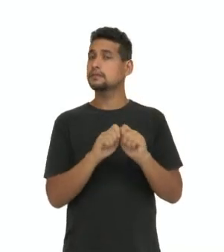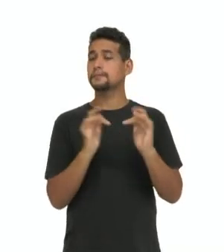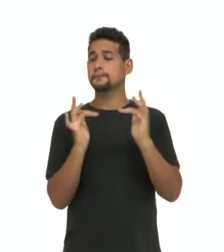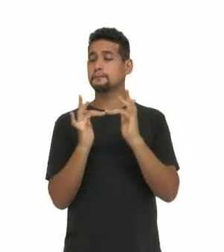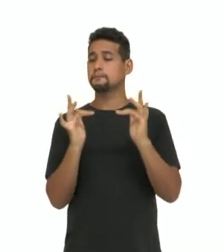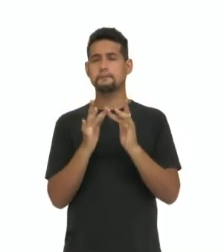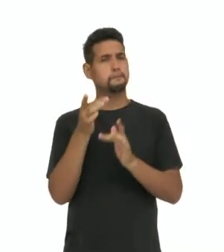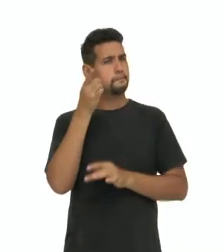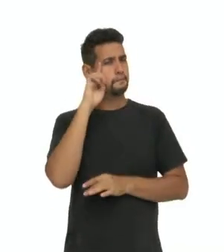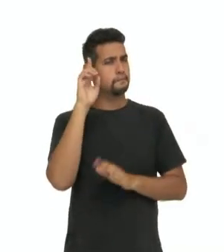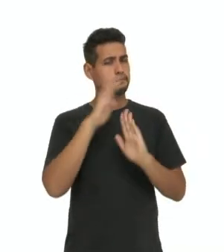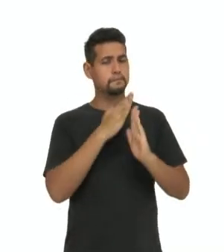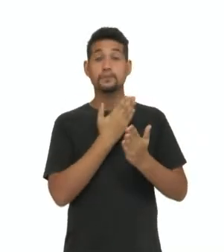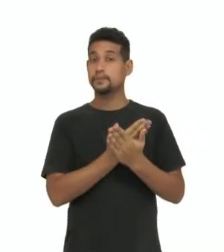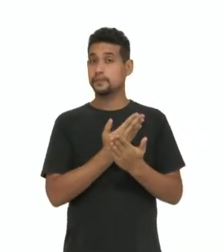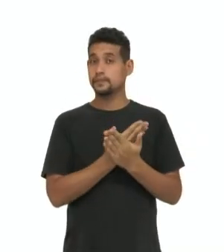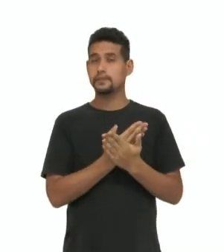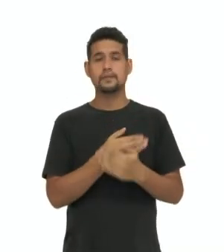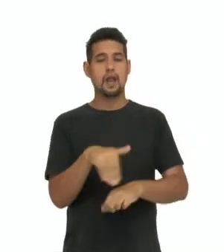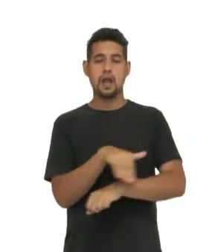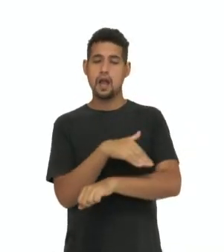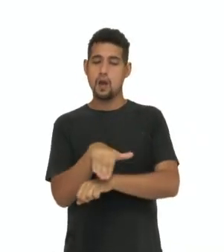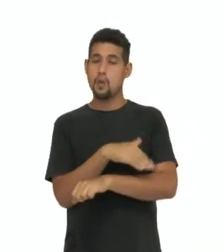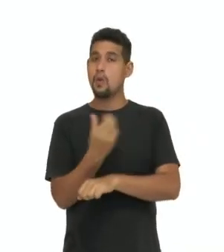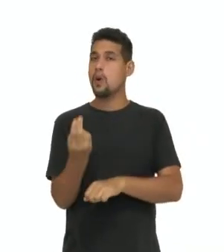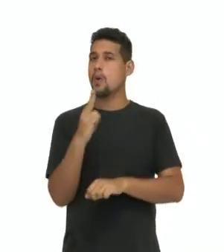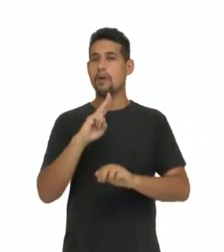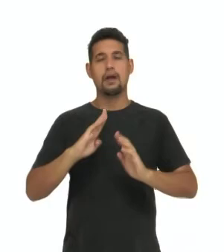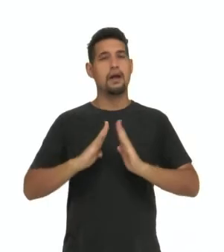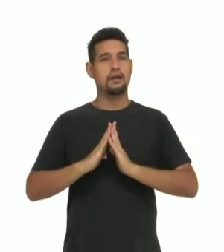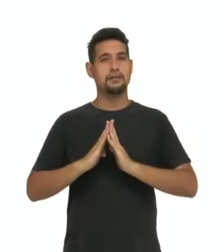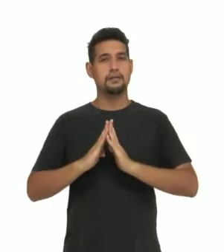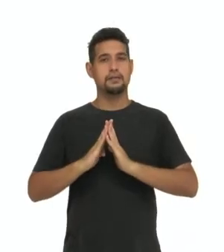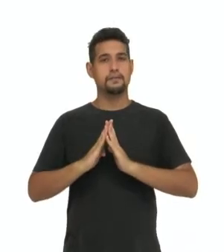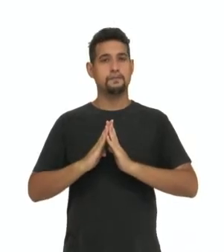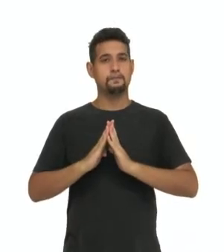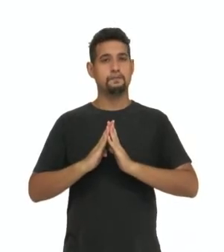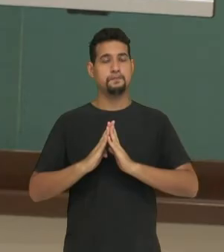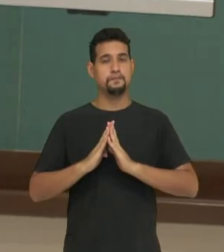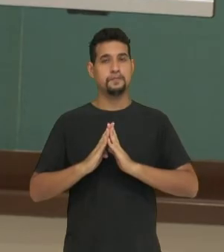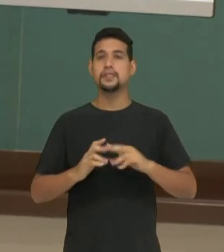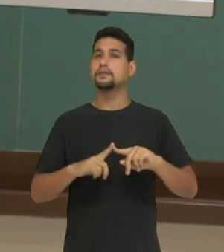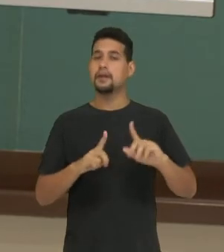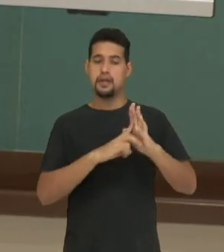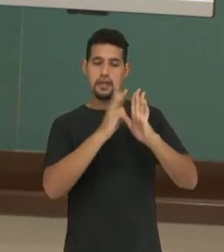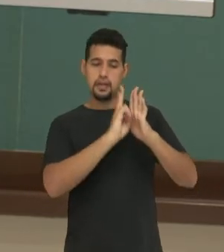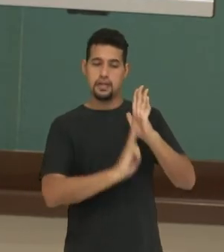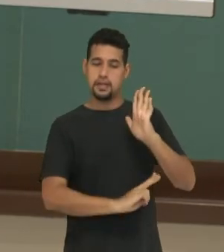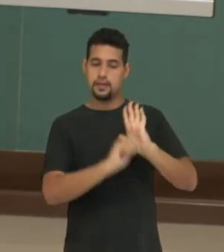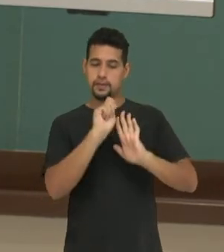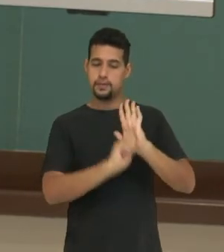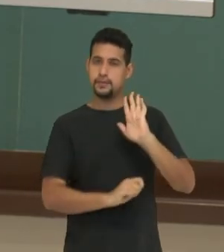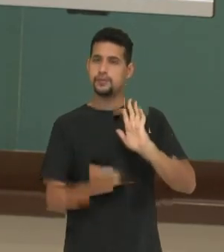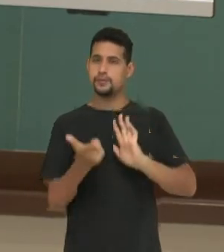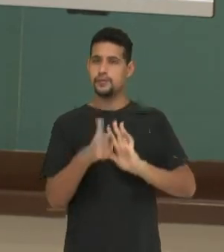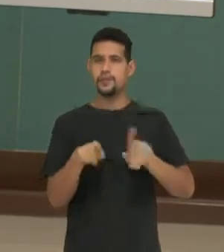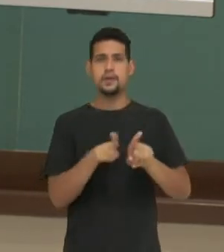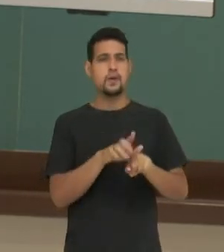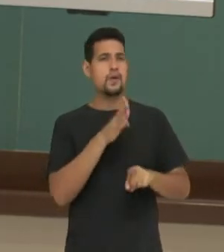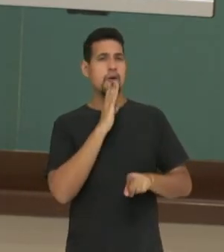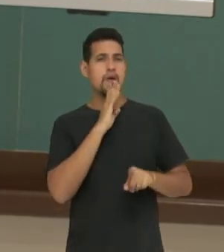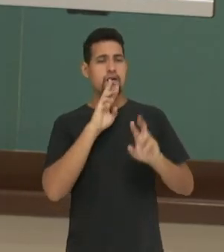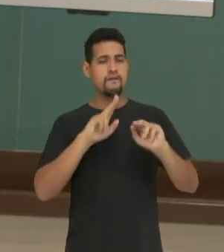do dia a dia na escola, na rua ou em casa. Então, para ler o texto aí novamente, né, e conhecer as